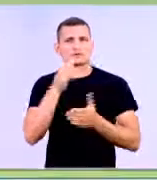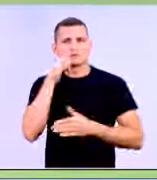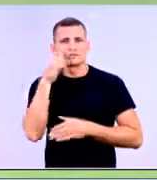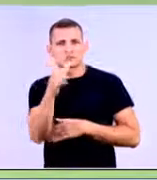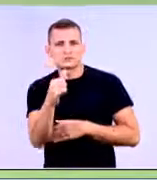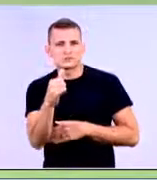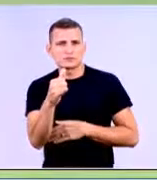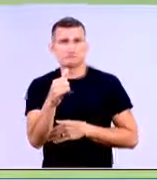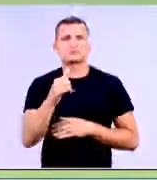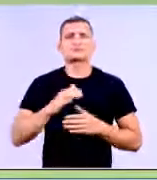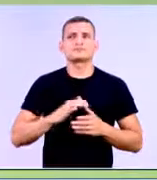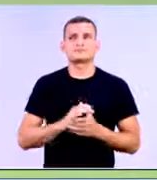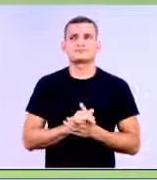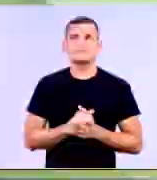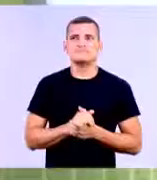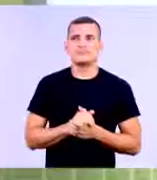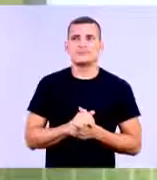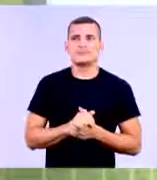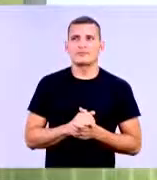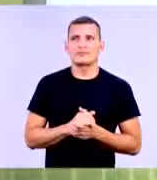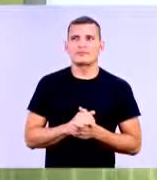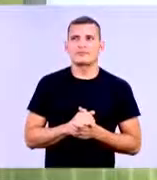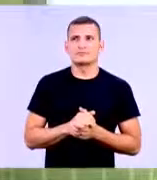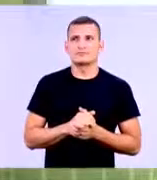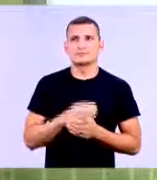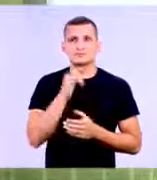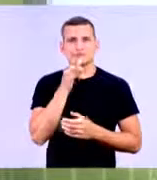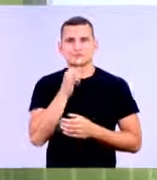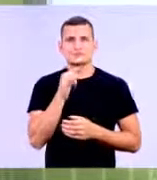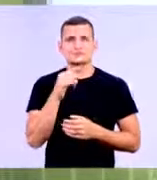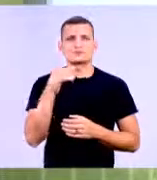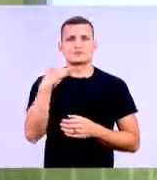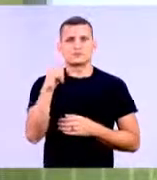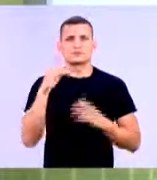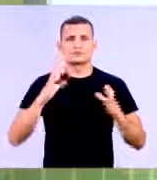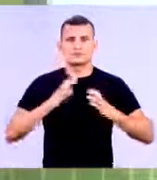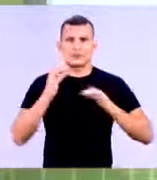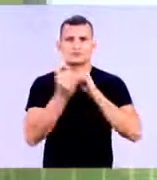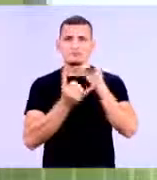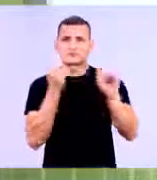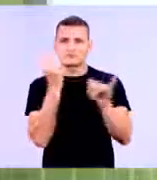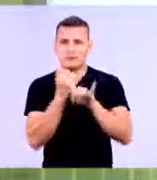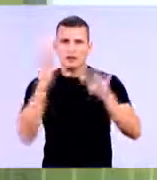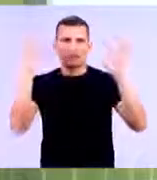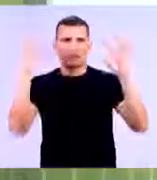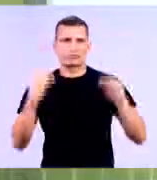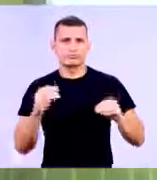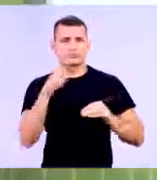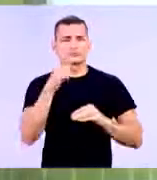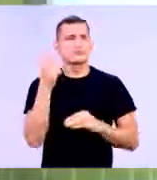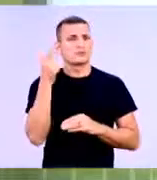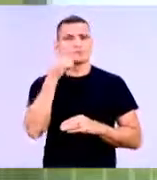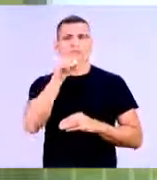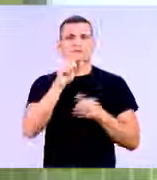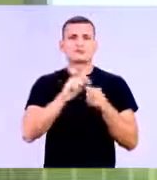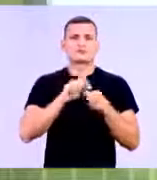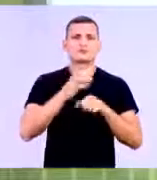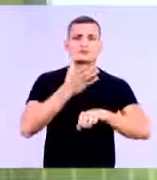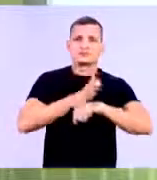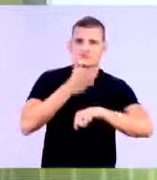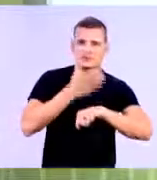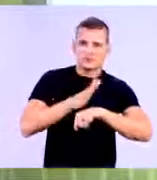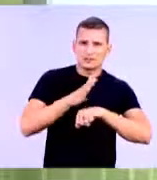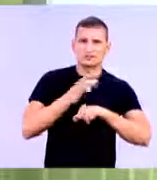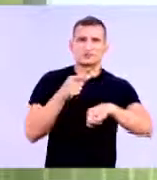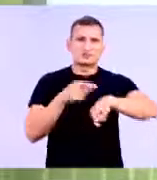aí vai. Ou seja, se cai o link na sua cidade, você não consegue fazer a atividade, né, prevista